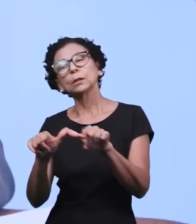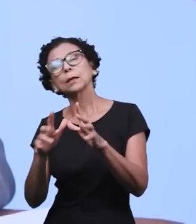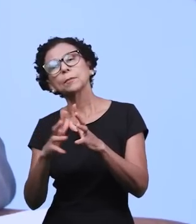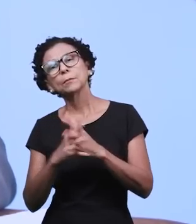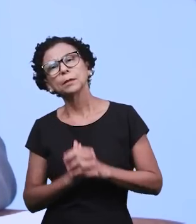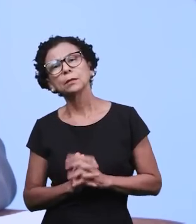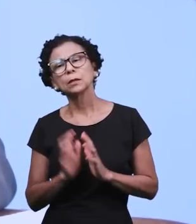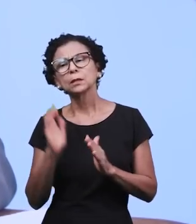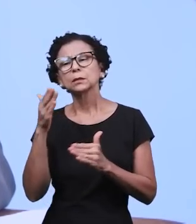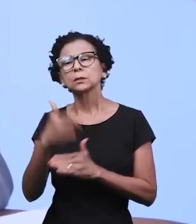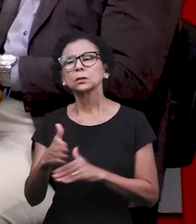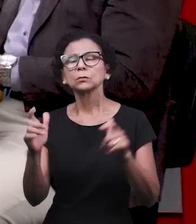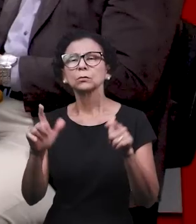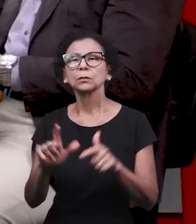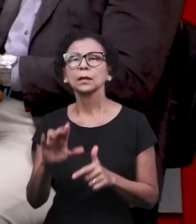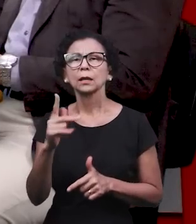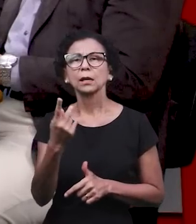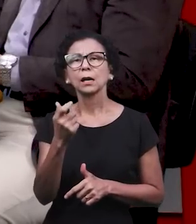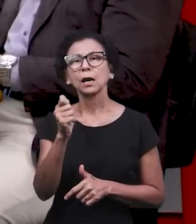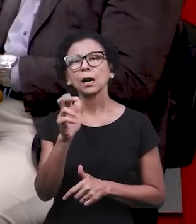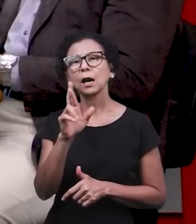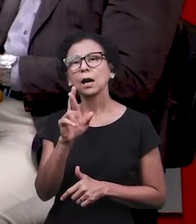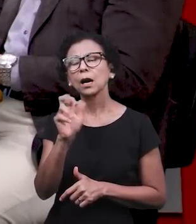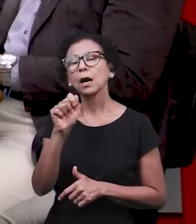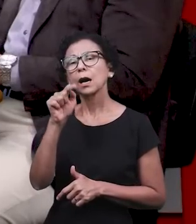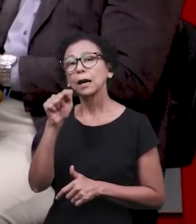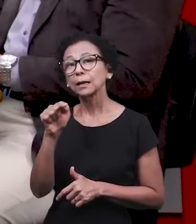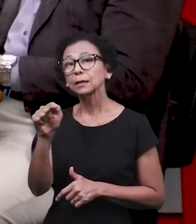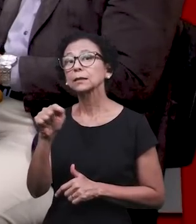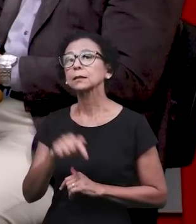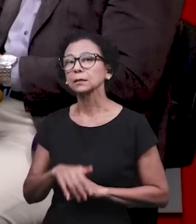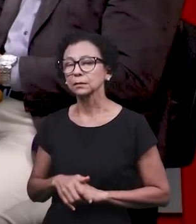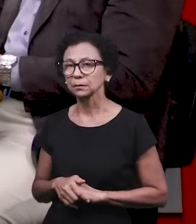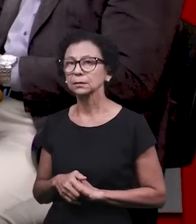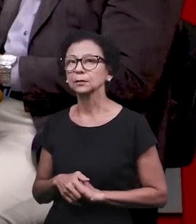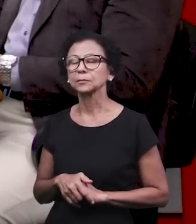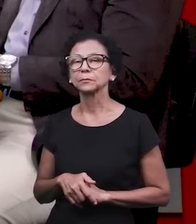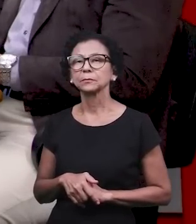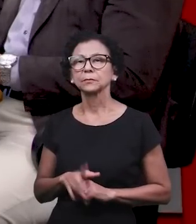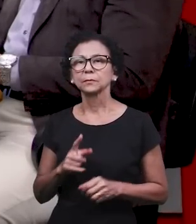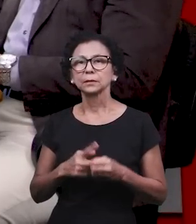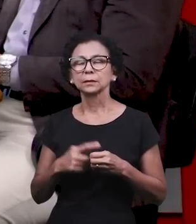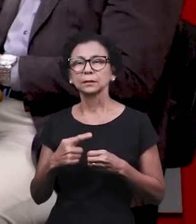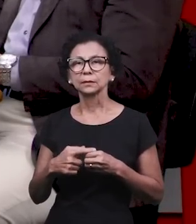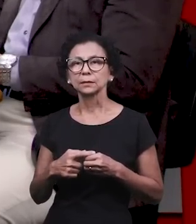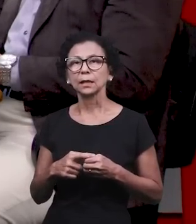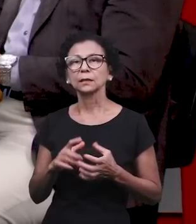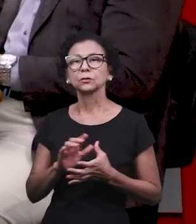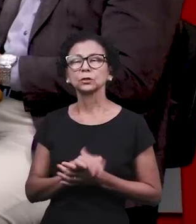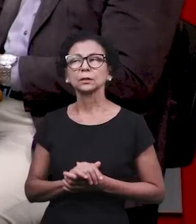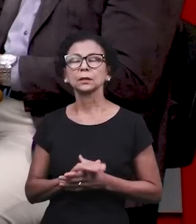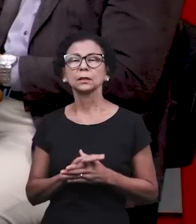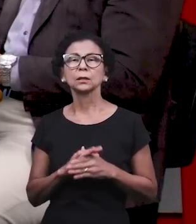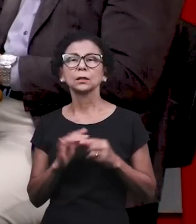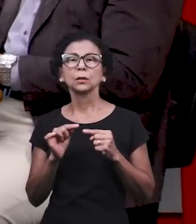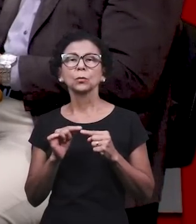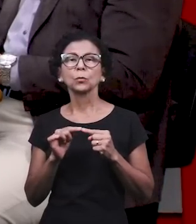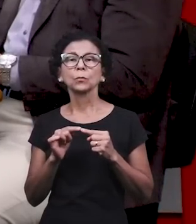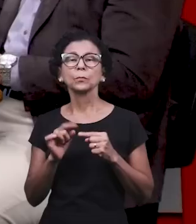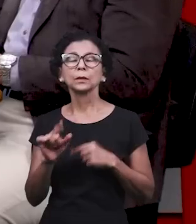Antônio Carlos, só o atual Iraque, né? Babilônia é o atual Iraque. Isso mesmo. Babilônia é o atual Iraque, não